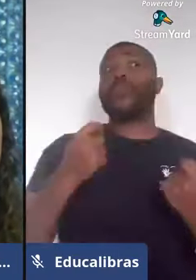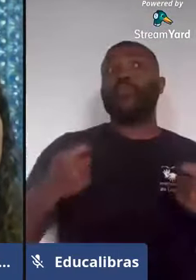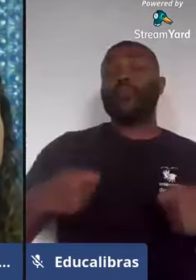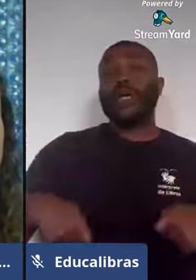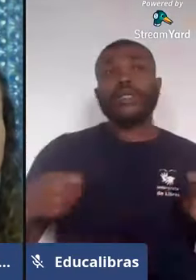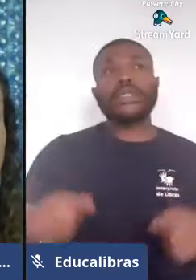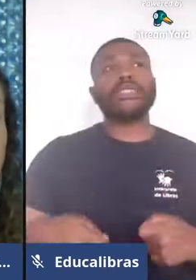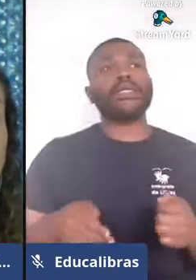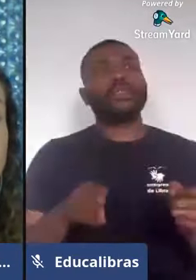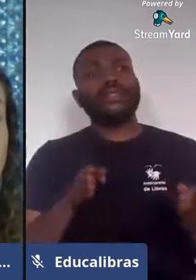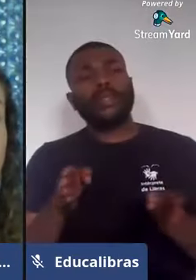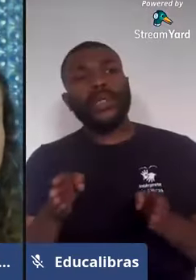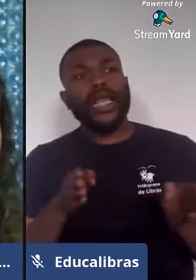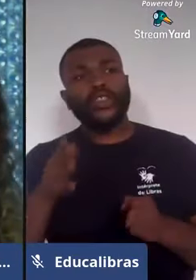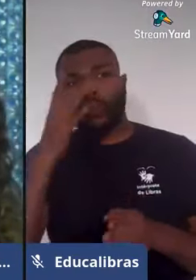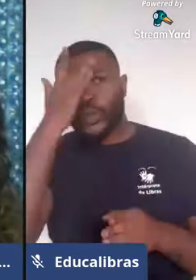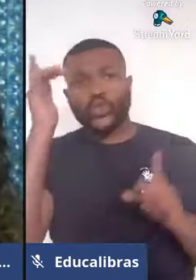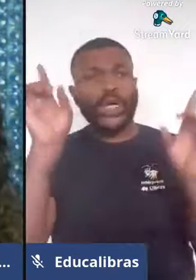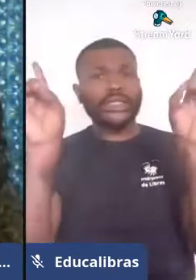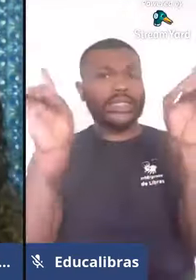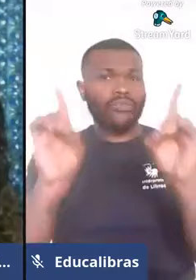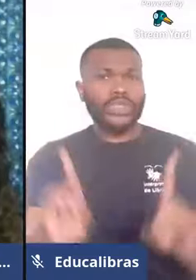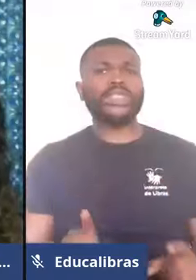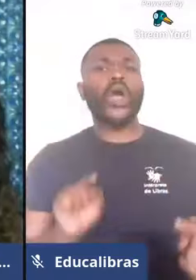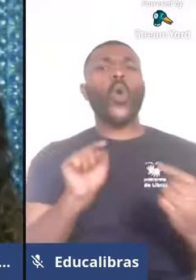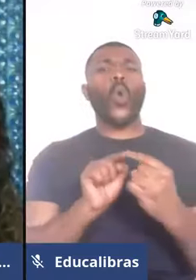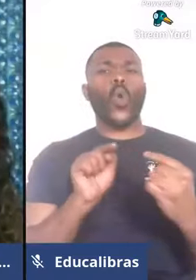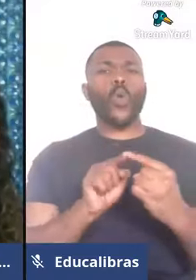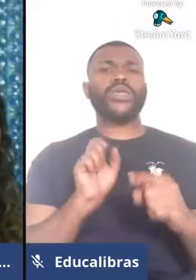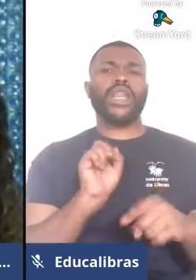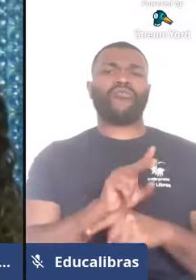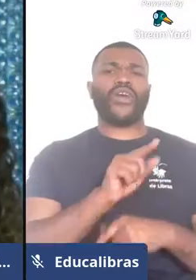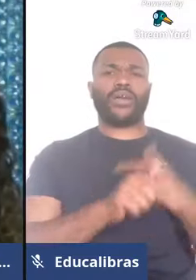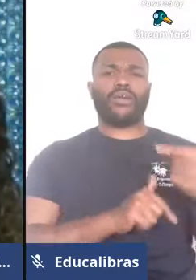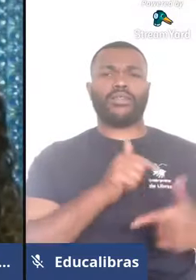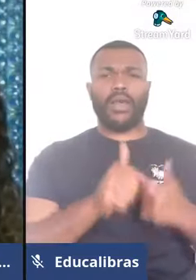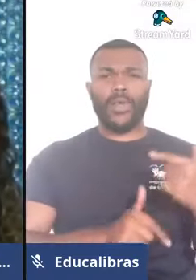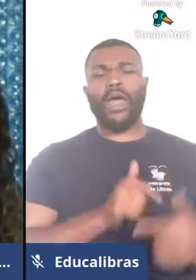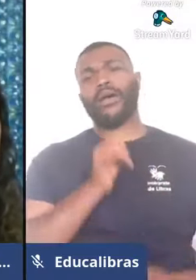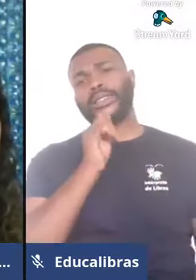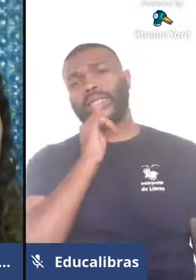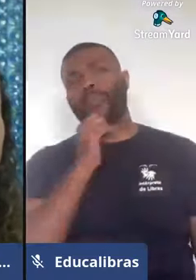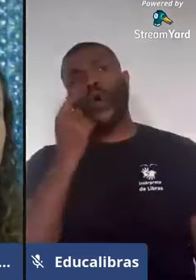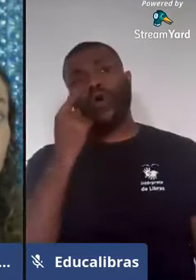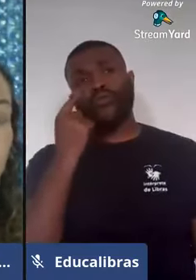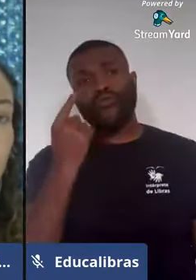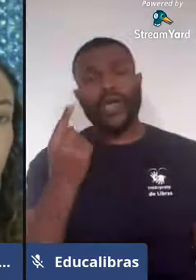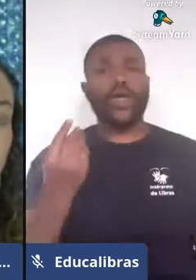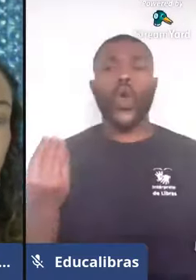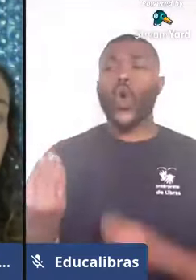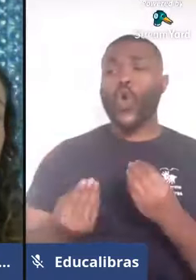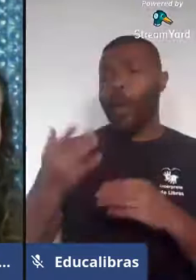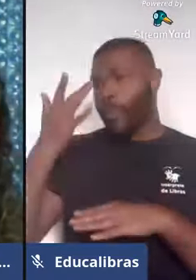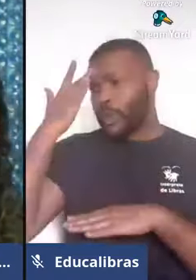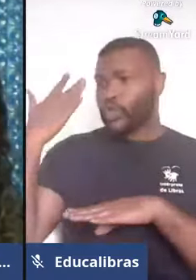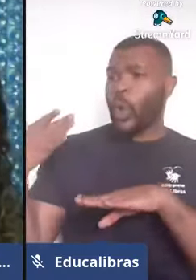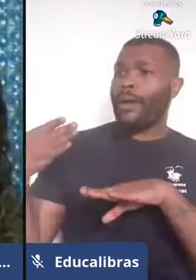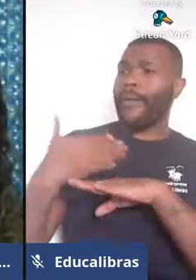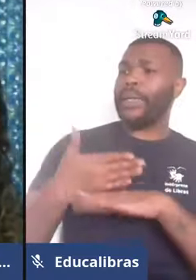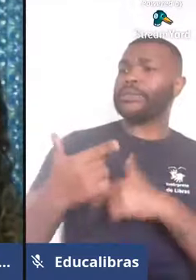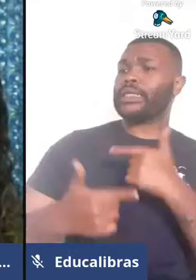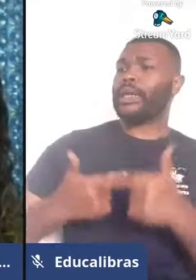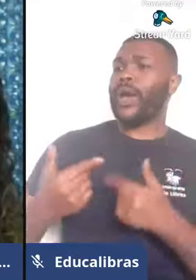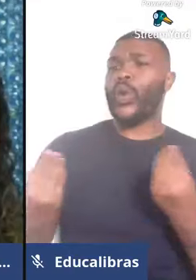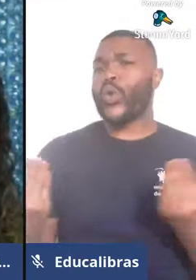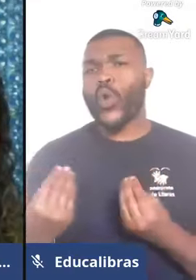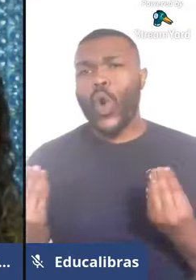deficiência possa trabalhar naquela função. Então, eu vou olhar desde a entrada, a pessoa, como ela chega no trabalho, né? Ela